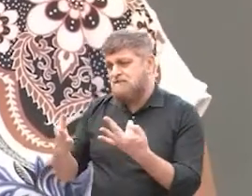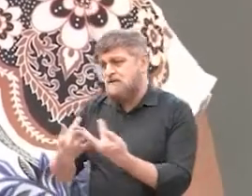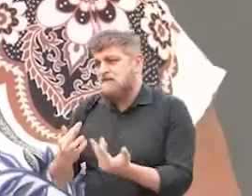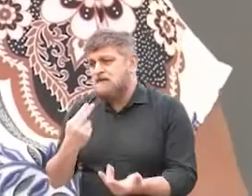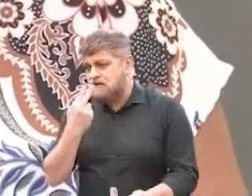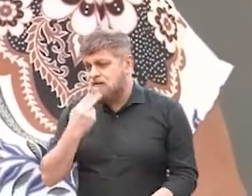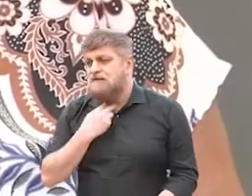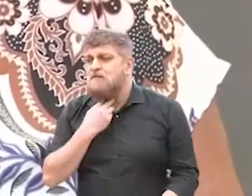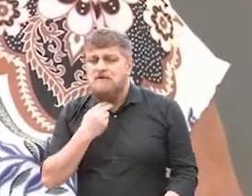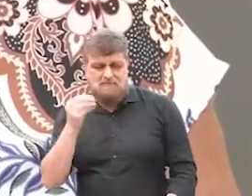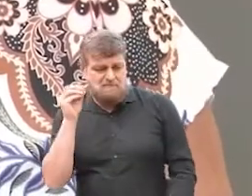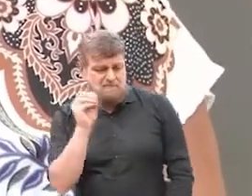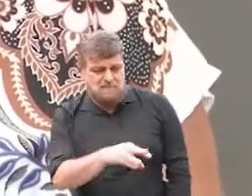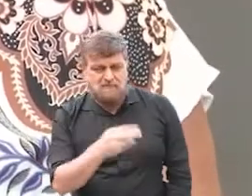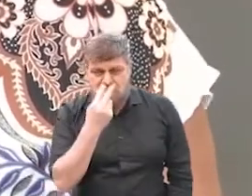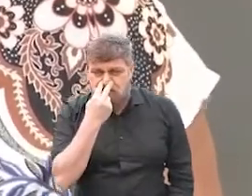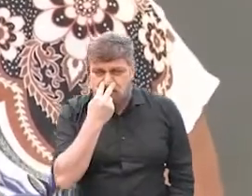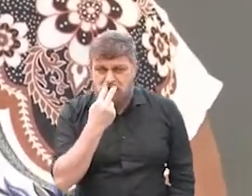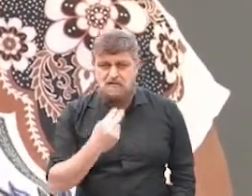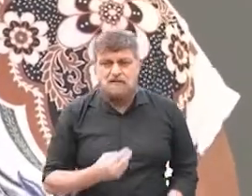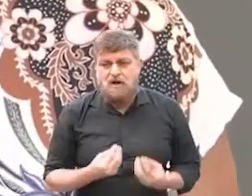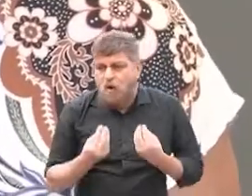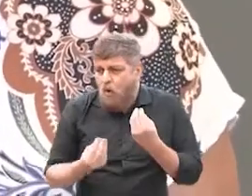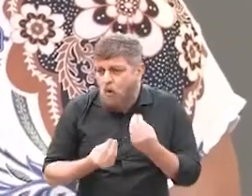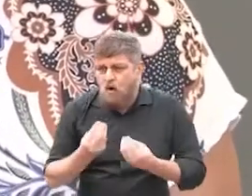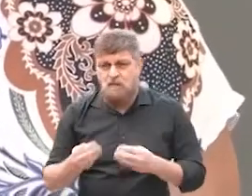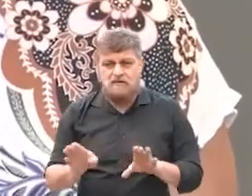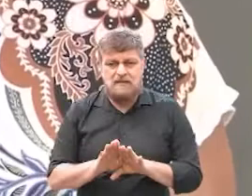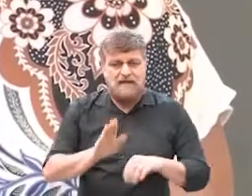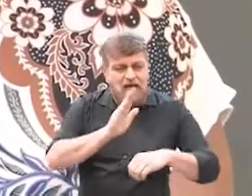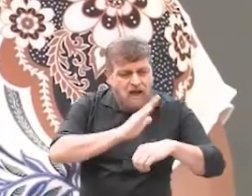está familiarizado, dele ouvir a família,